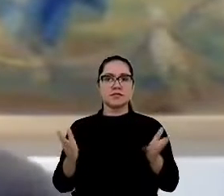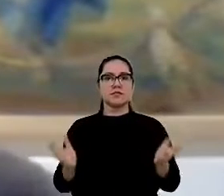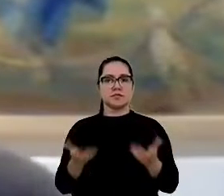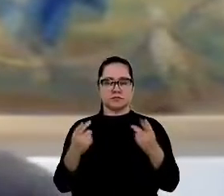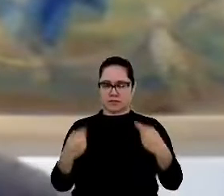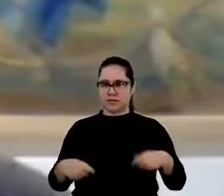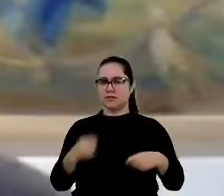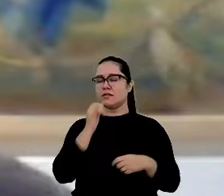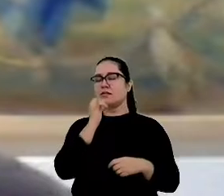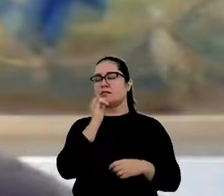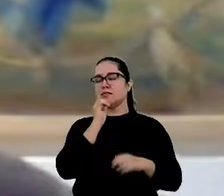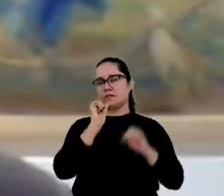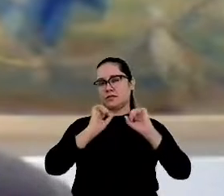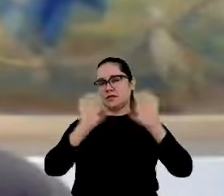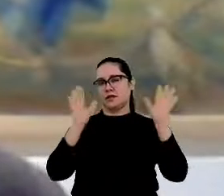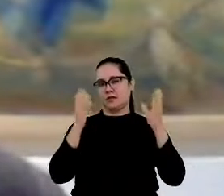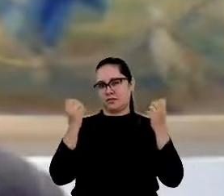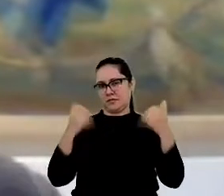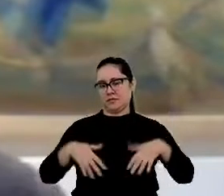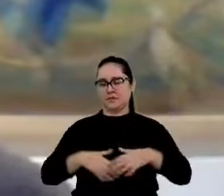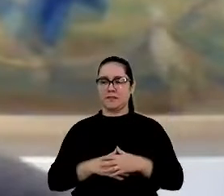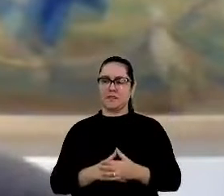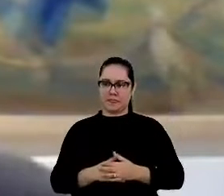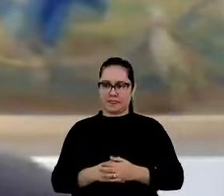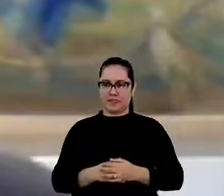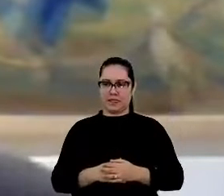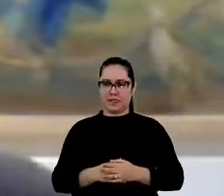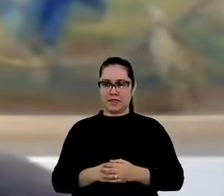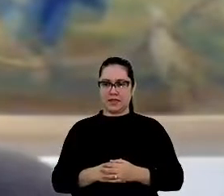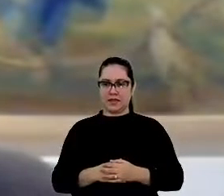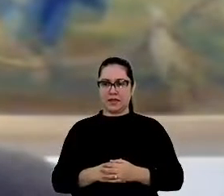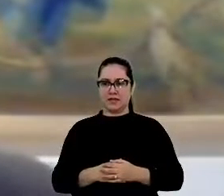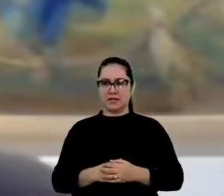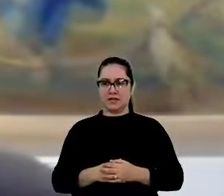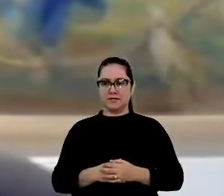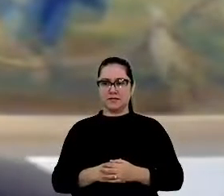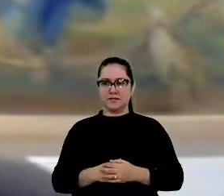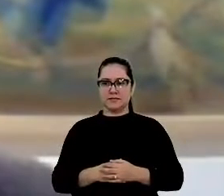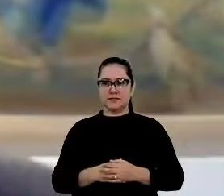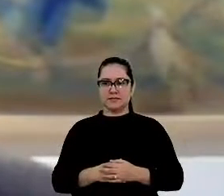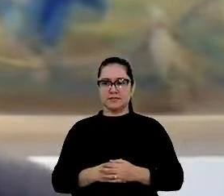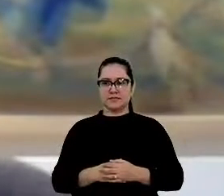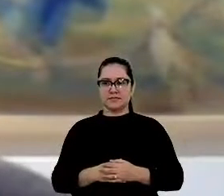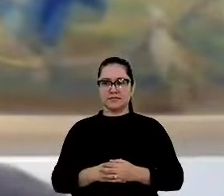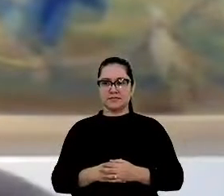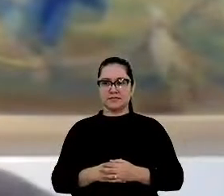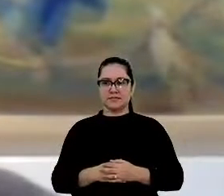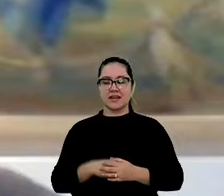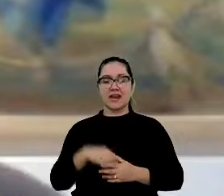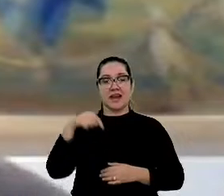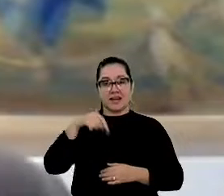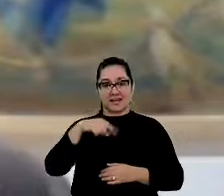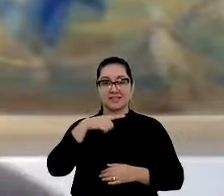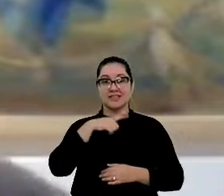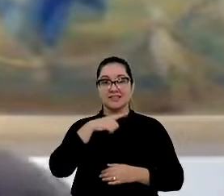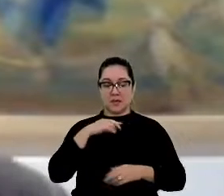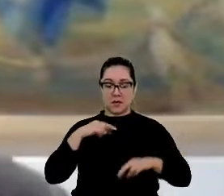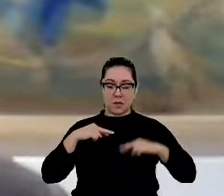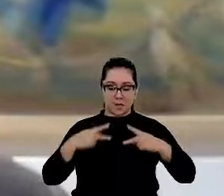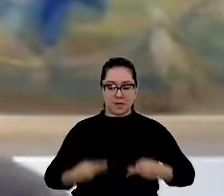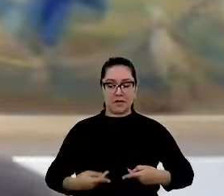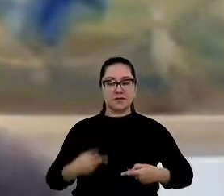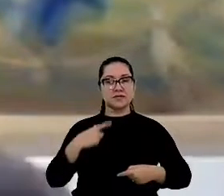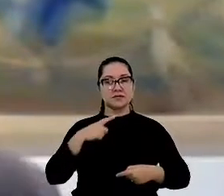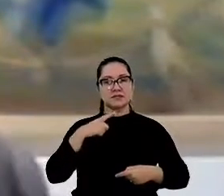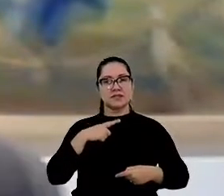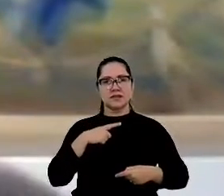vou dar um exemplo bem claro para você. O órgão mais sensível do corpo humano é o bolso. A Lei Seca mostrou isso, né? Mas nós temos um plano